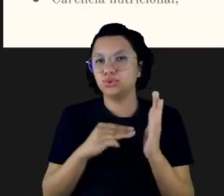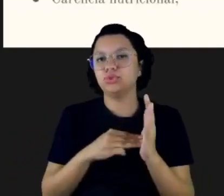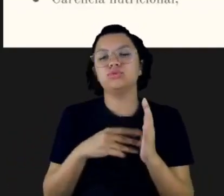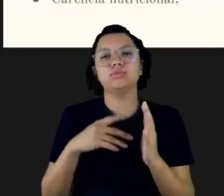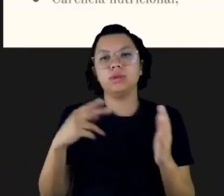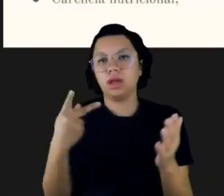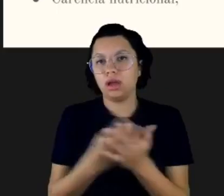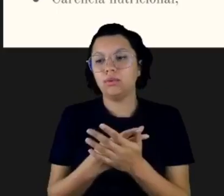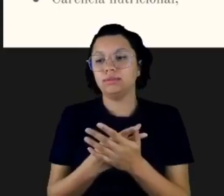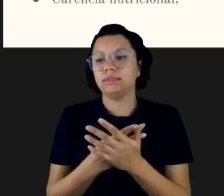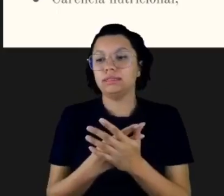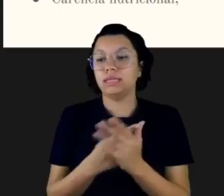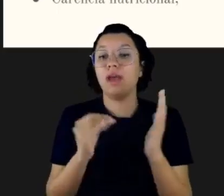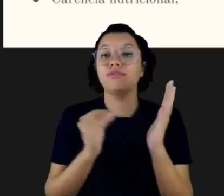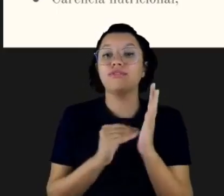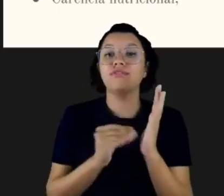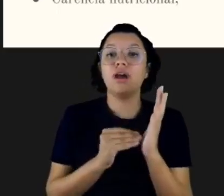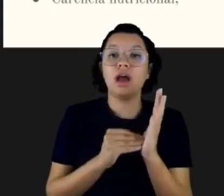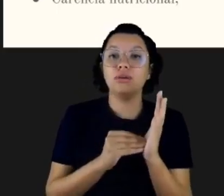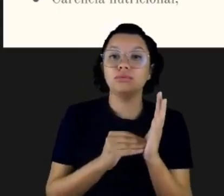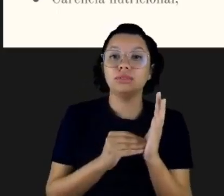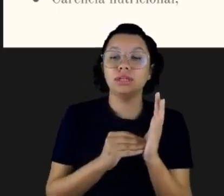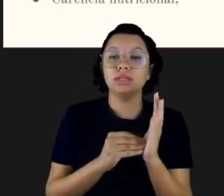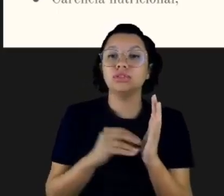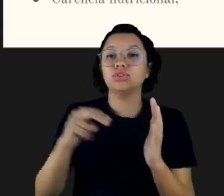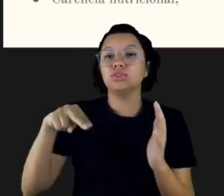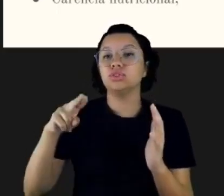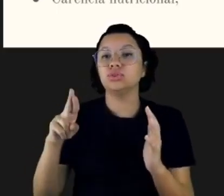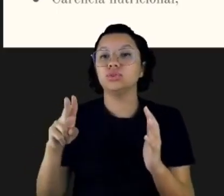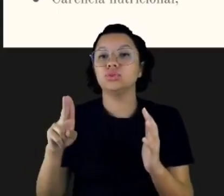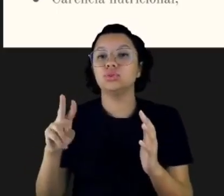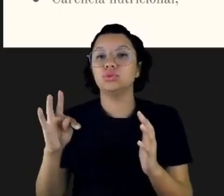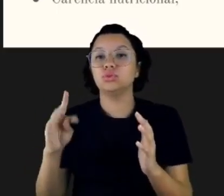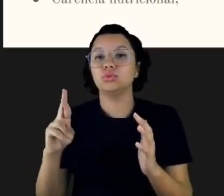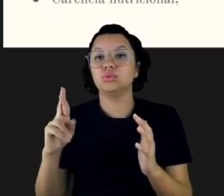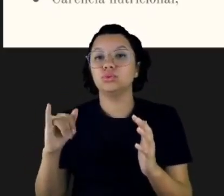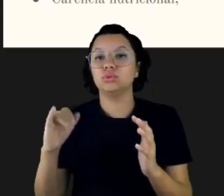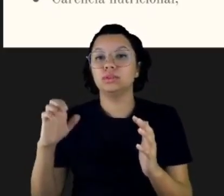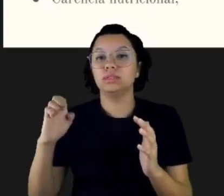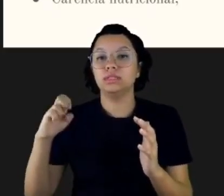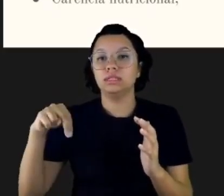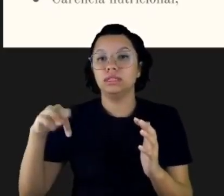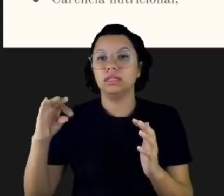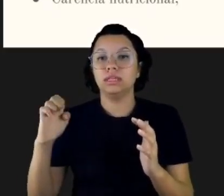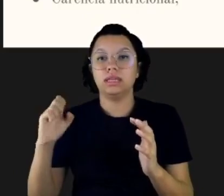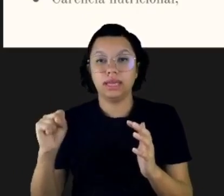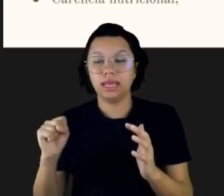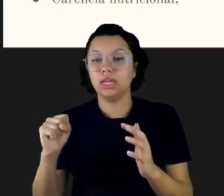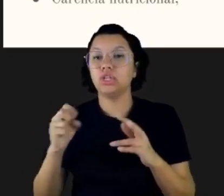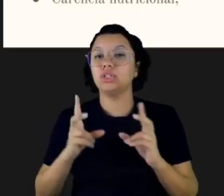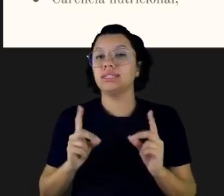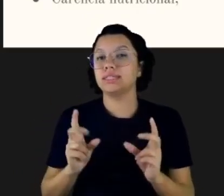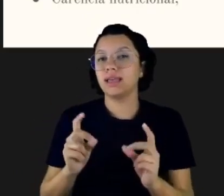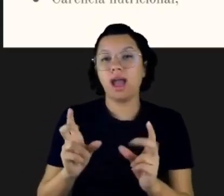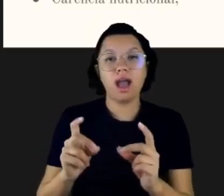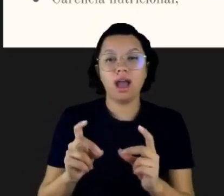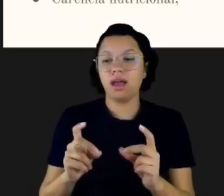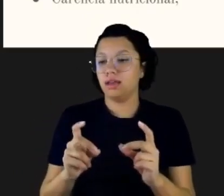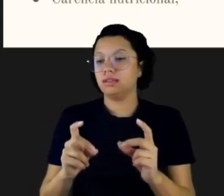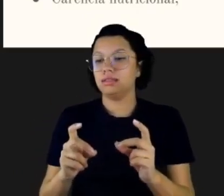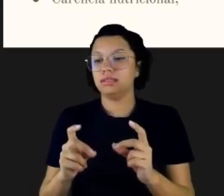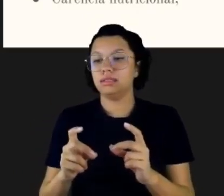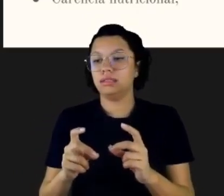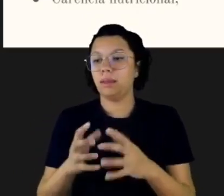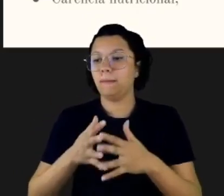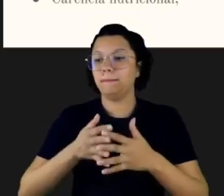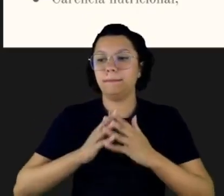nutrientes, né? Carência nutricional, câncer, traumatismos, desordens do sistema nervoso central, das mais